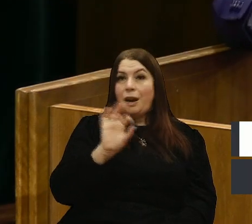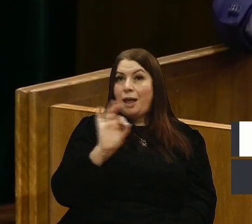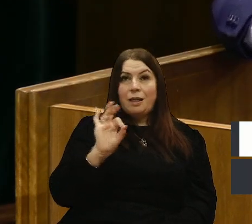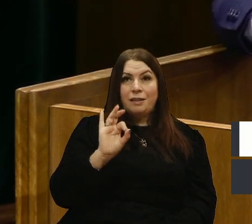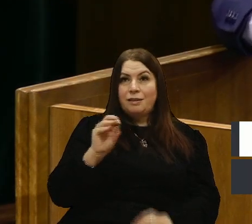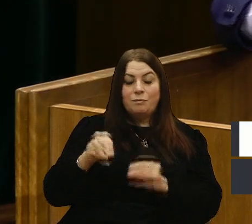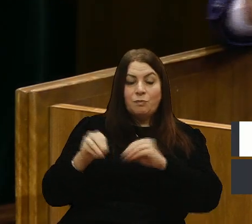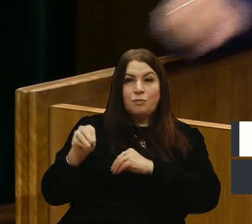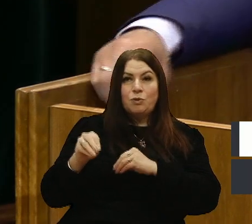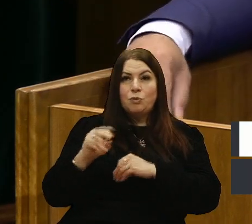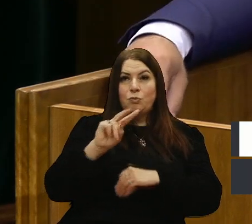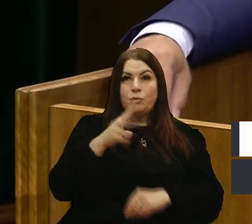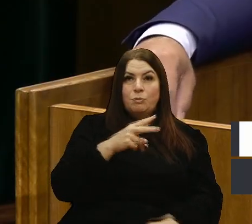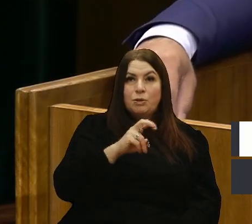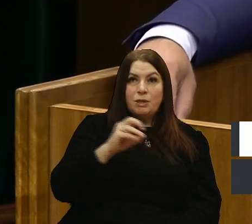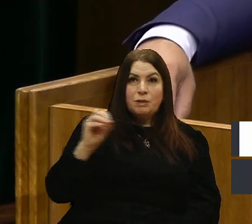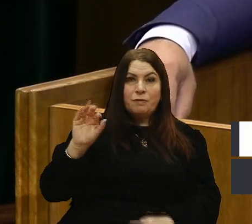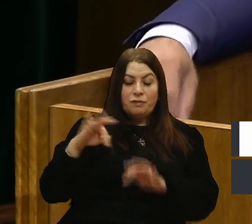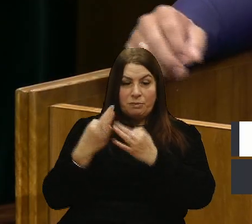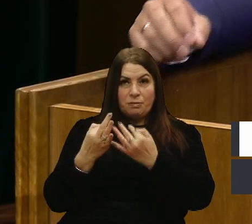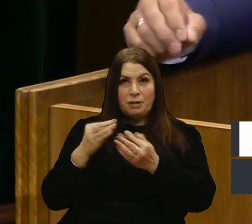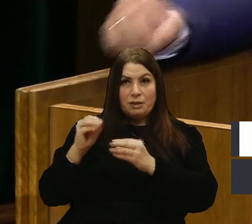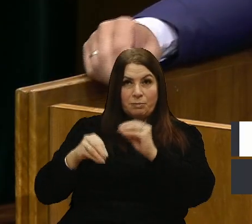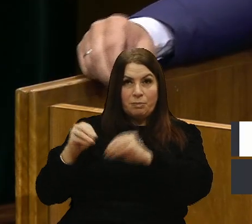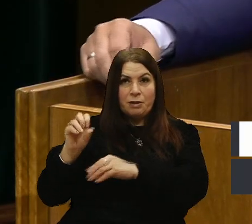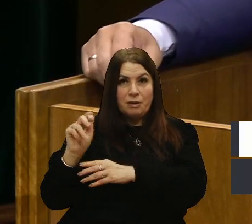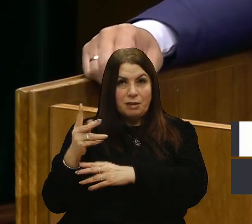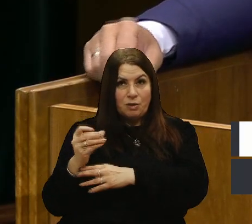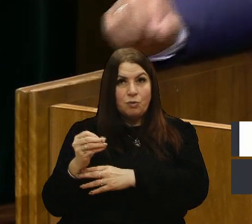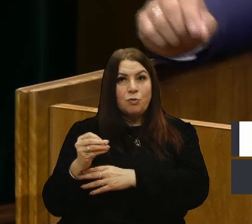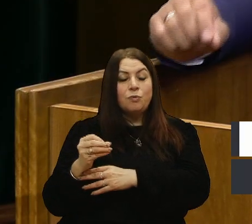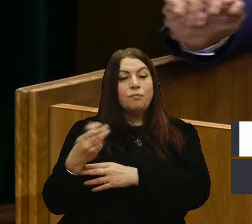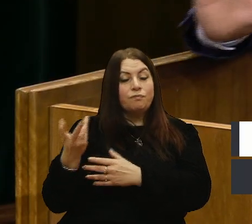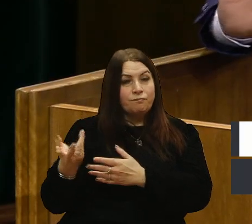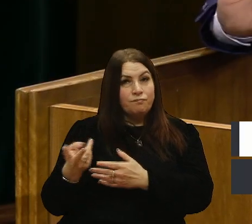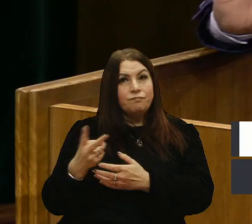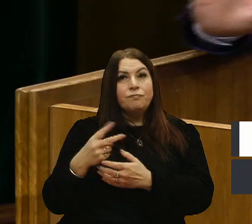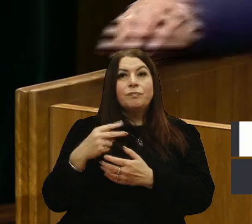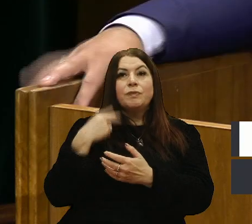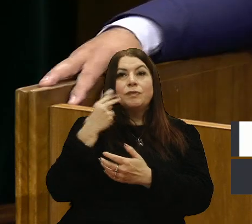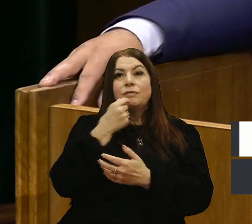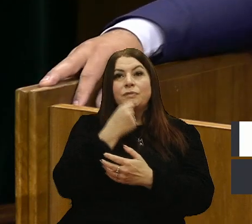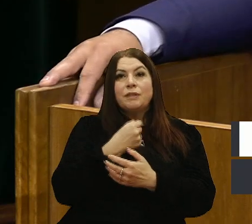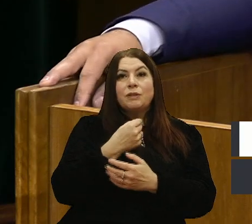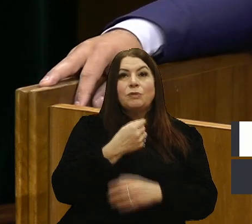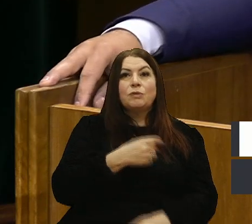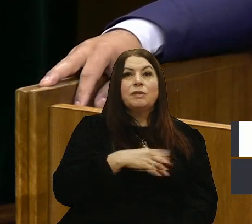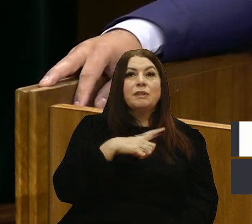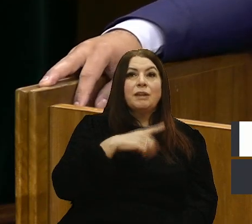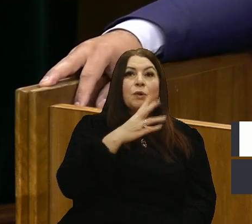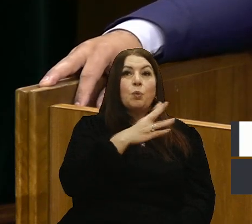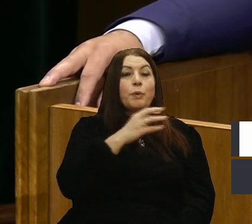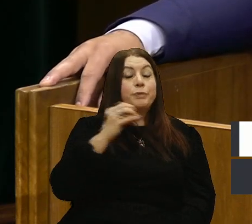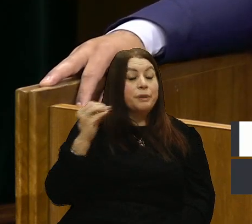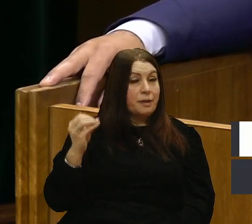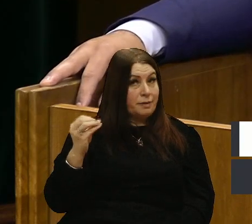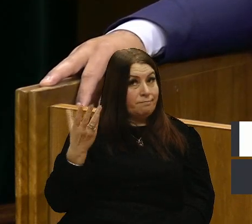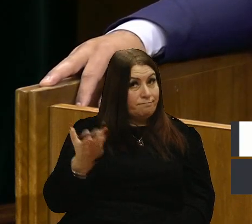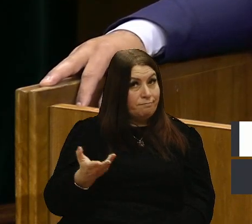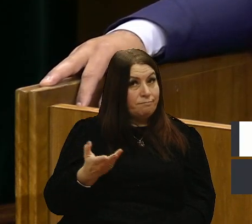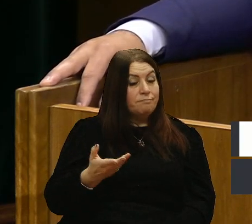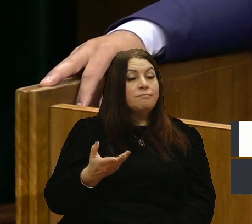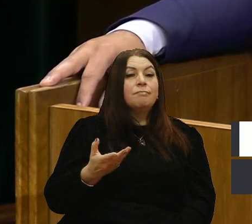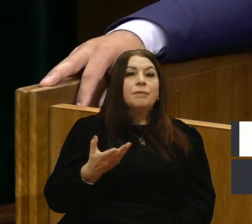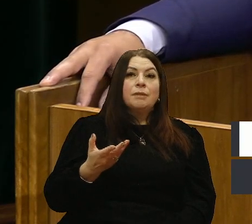desses 2.500 famílias que produziam alho, o colega Cristiano Becker, hoje temos apenas 400. Então, cada